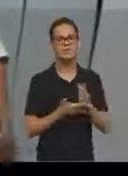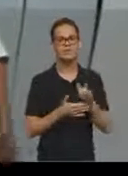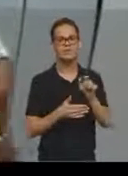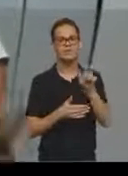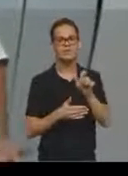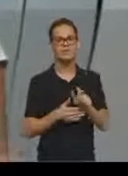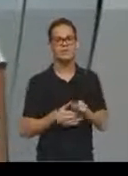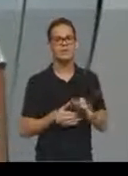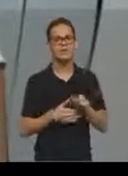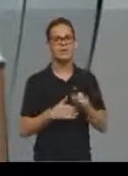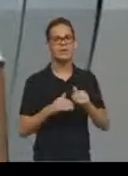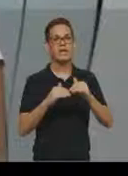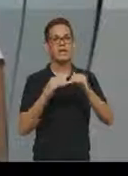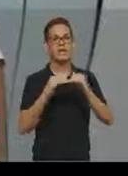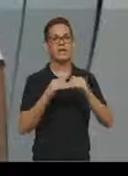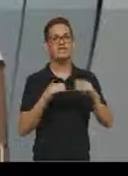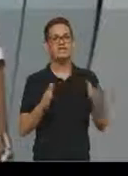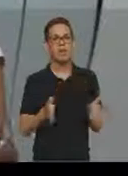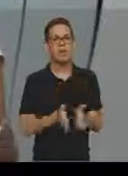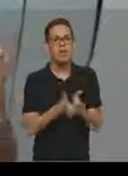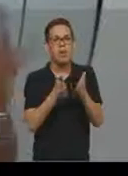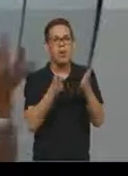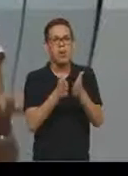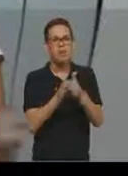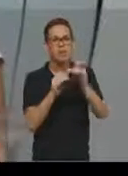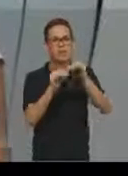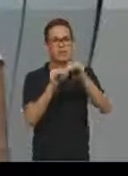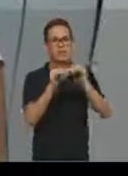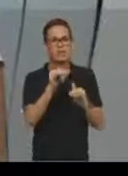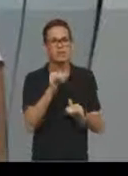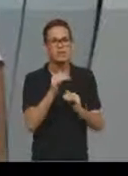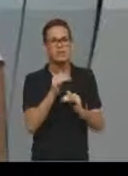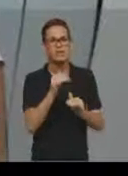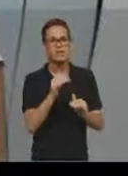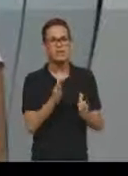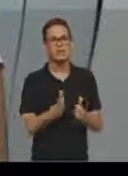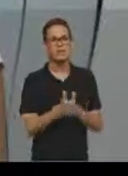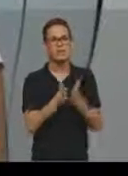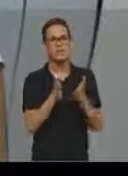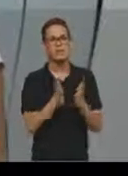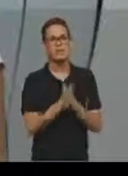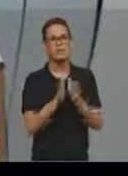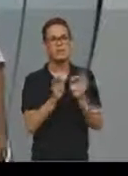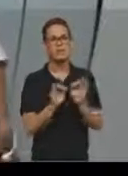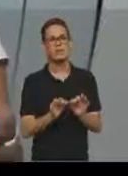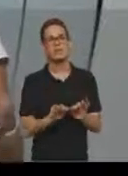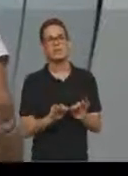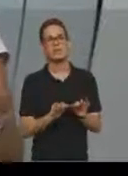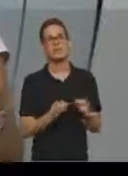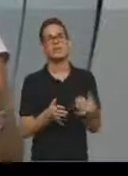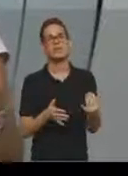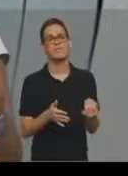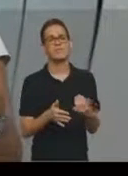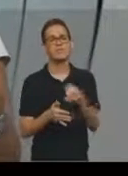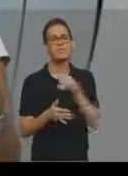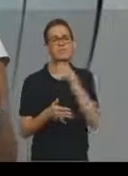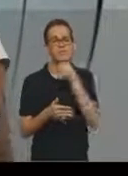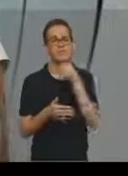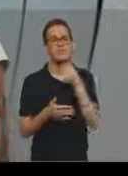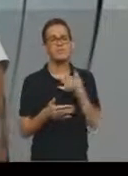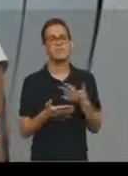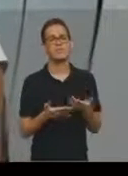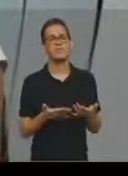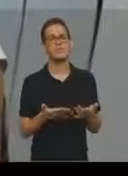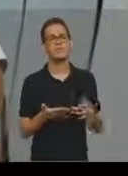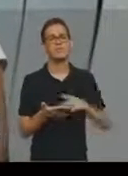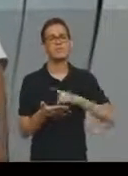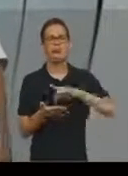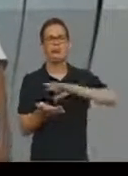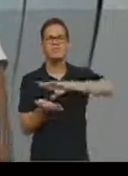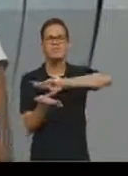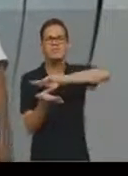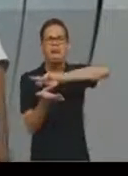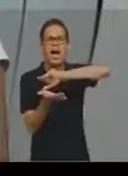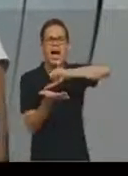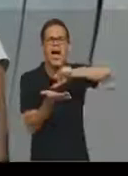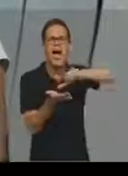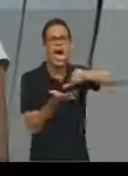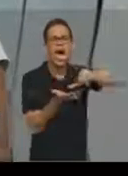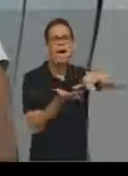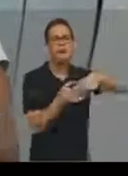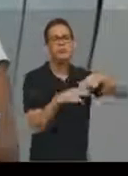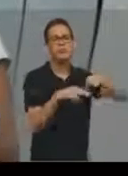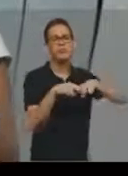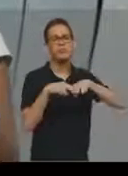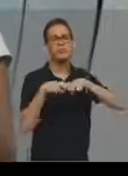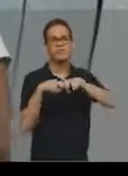né, abaixo da linha da pobreza, ou seja, a gente tem assistido aí um crescimento, inclusive, né? Então, são várias as situações que